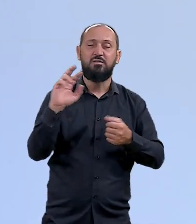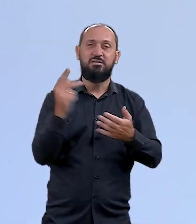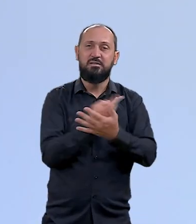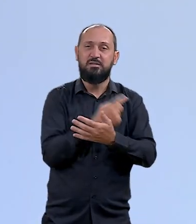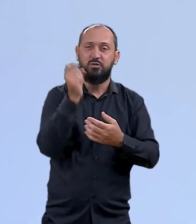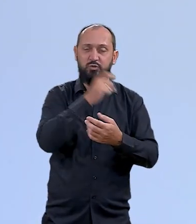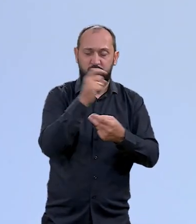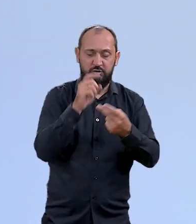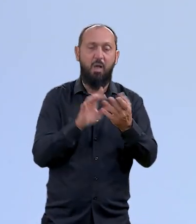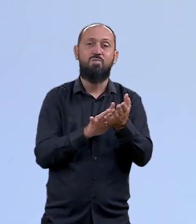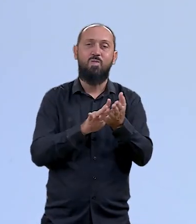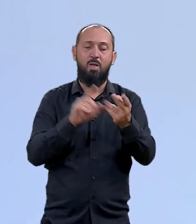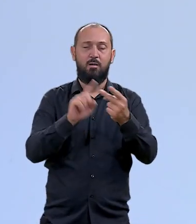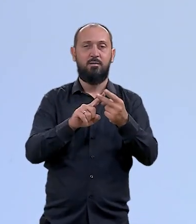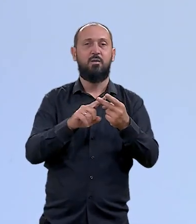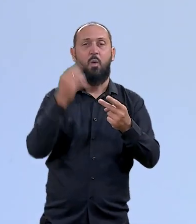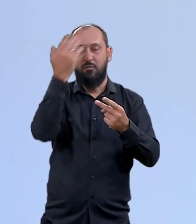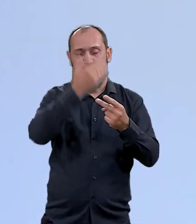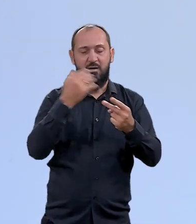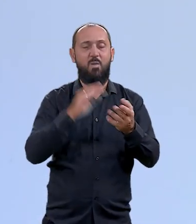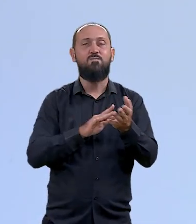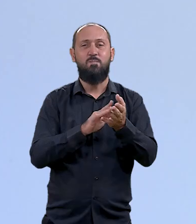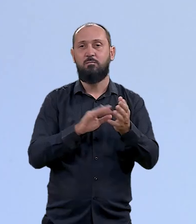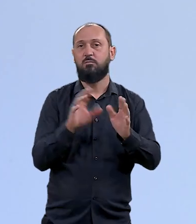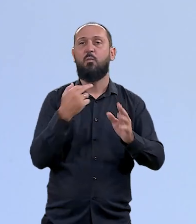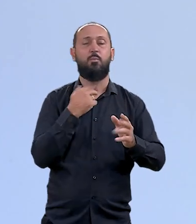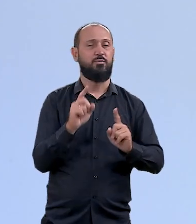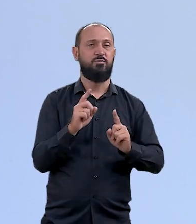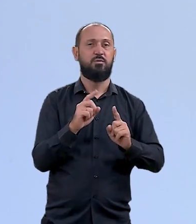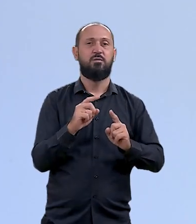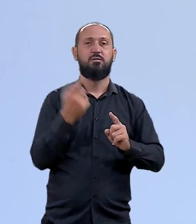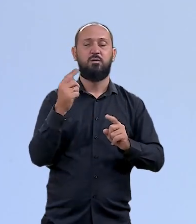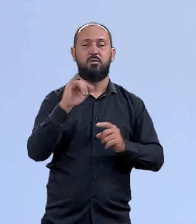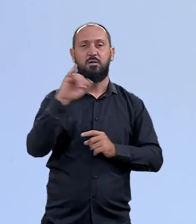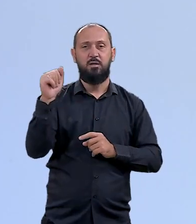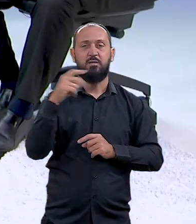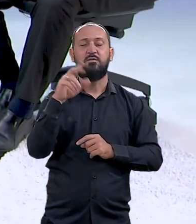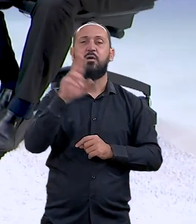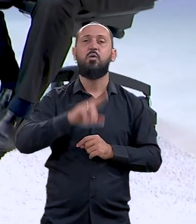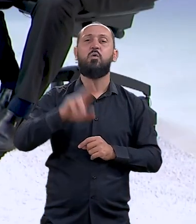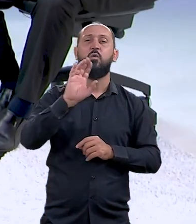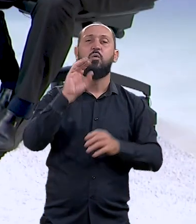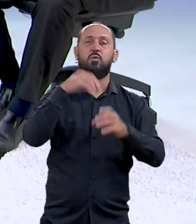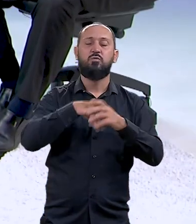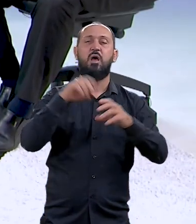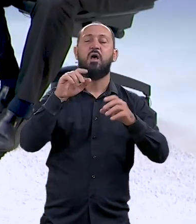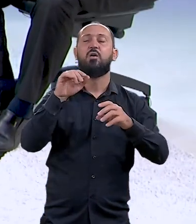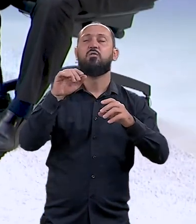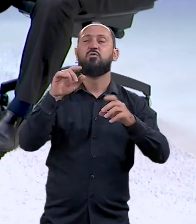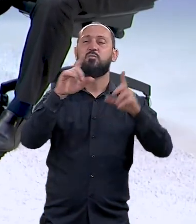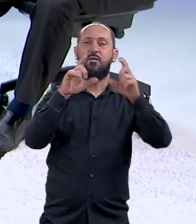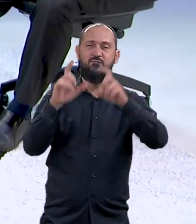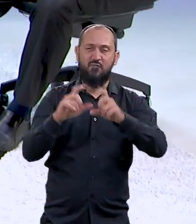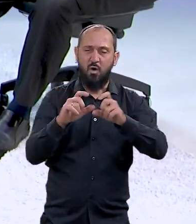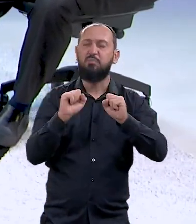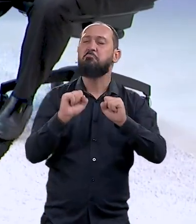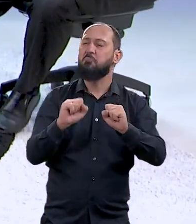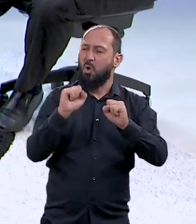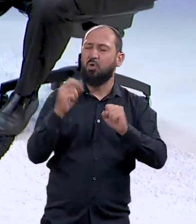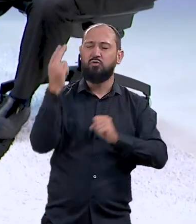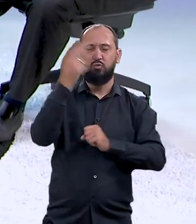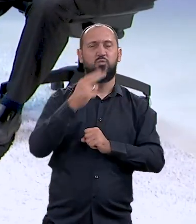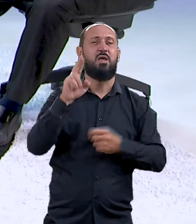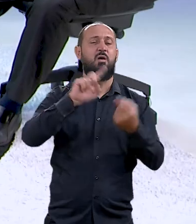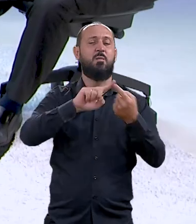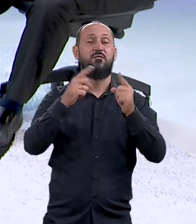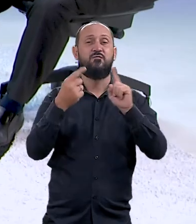é permitido, mas algumas situações elas não serão permitidas, que é o exemplo da deepfake. E é muito importante frisar realmente com relação